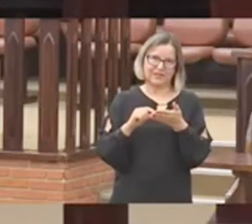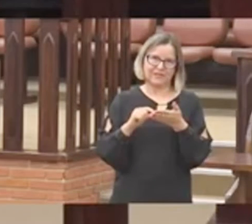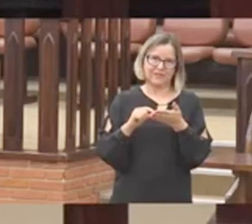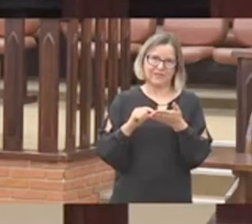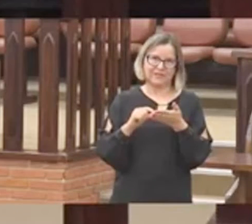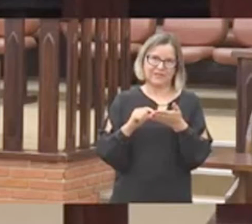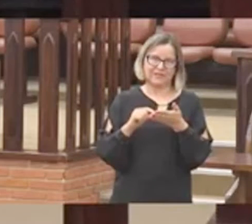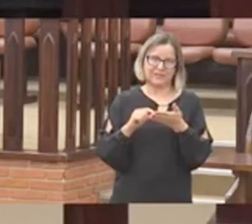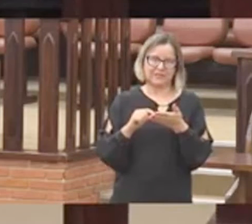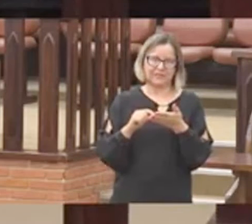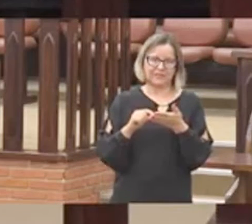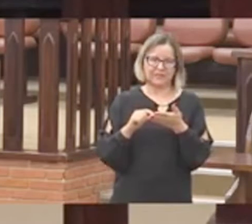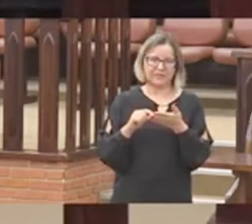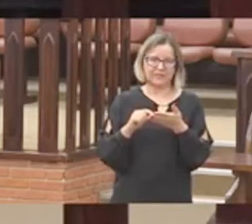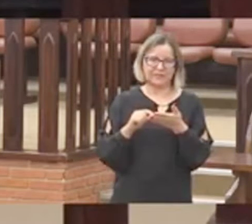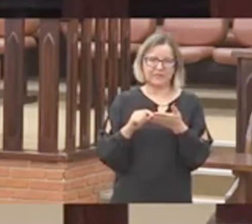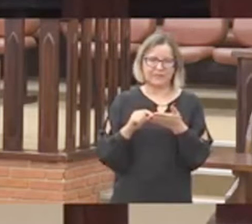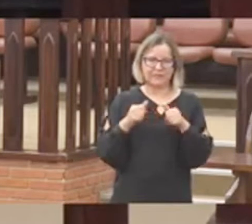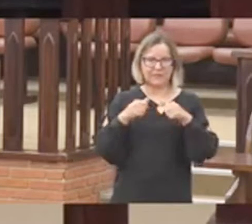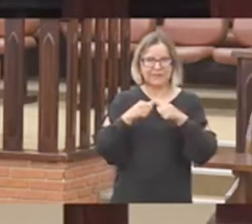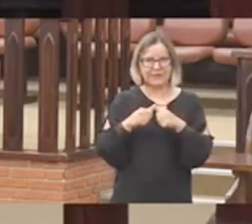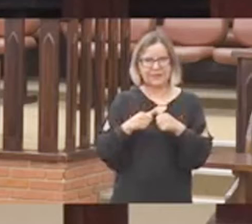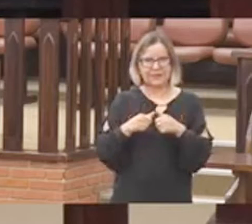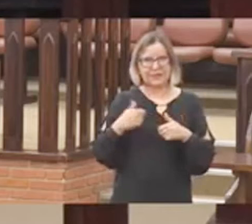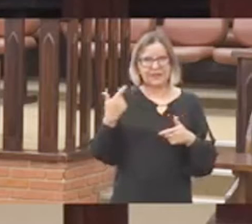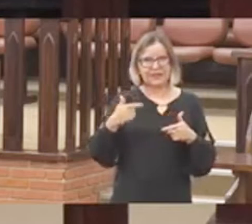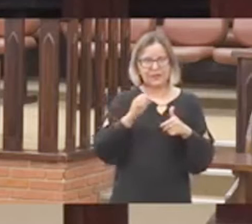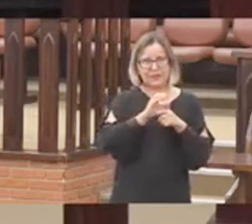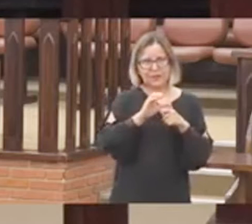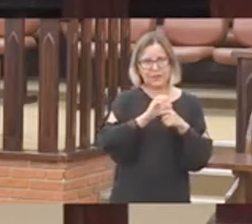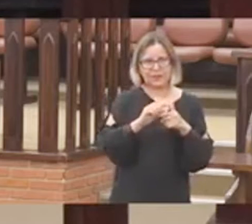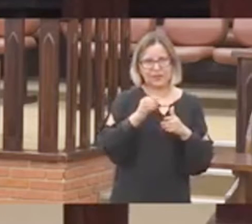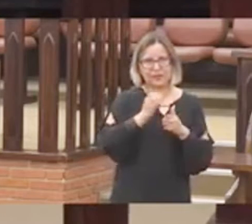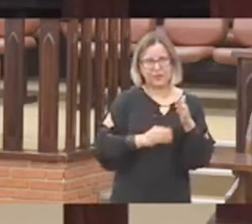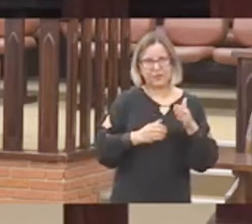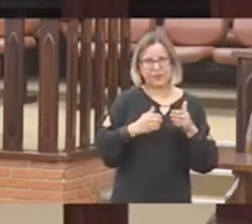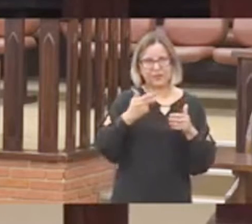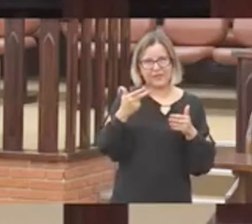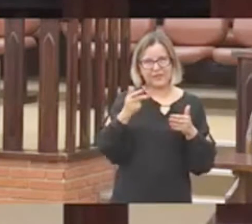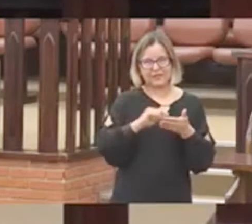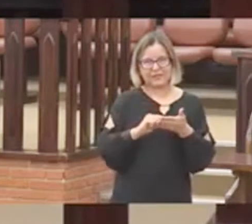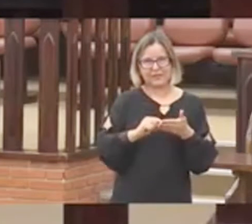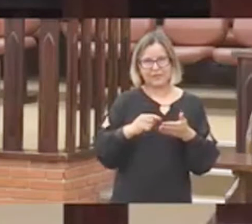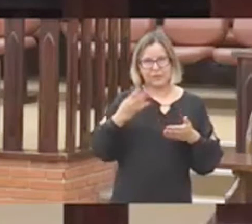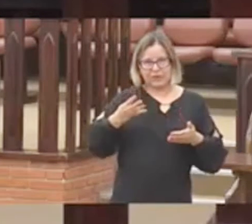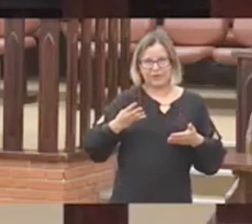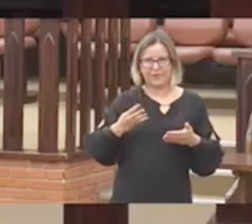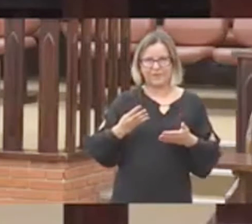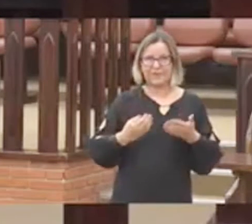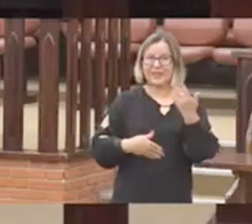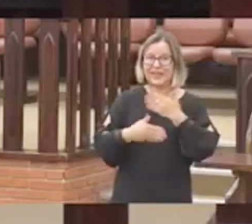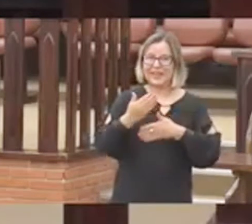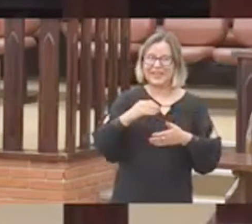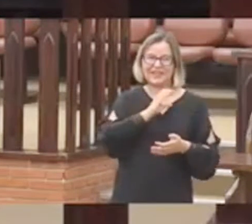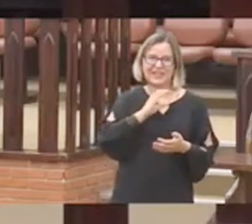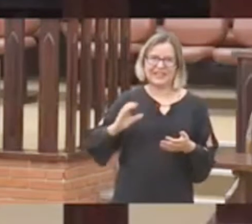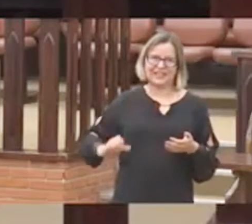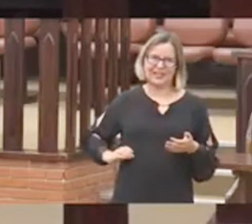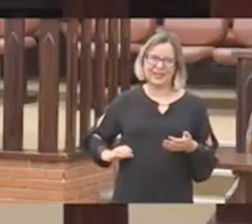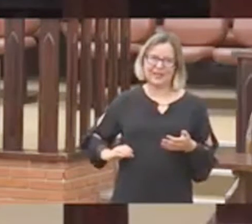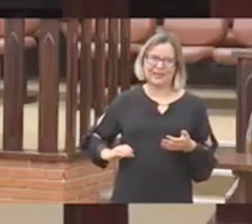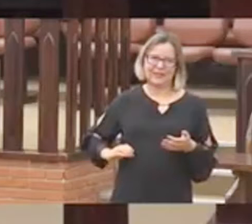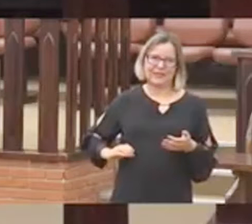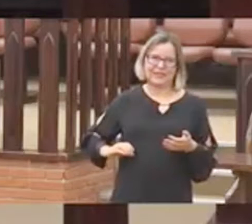que eu separei é 2 Coríntios 3,4, que assim diz: e é por intermédio de Cristo que temos